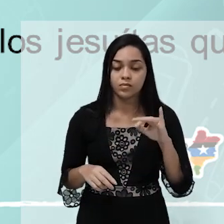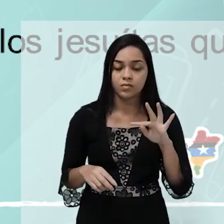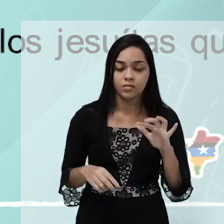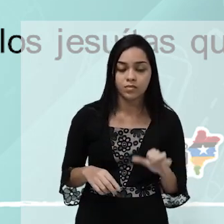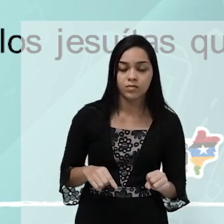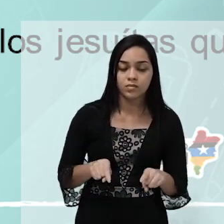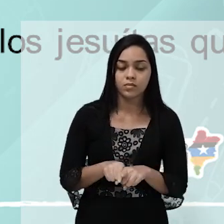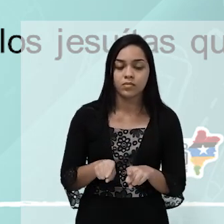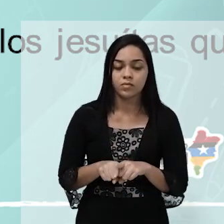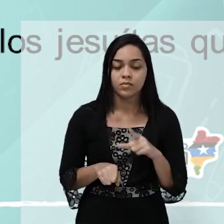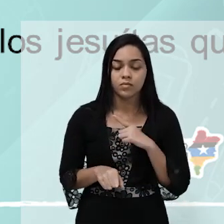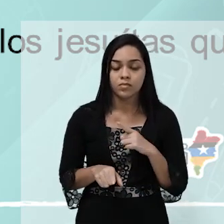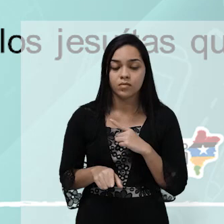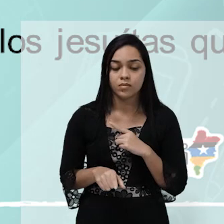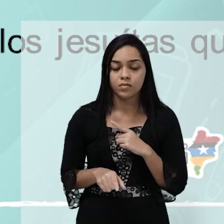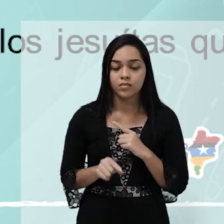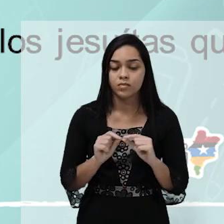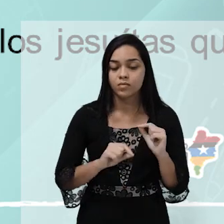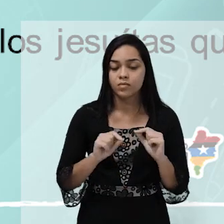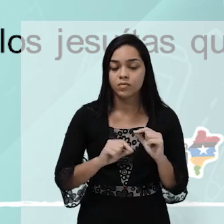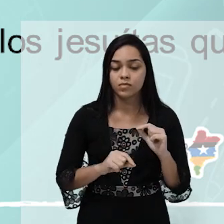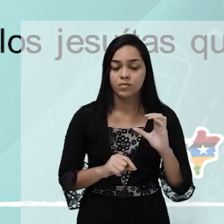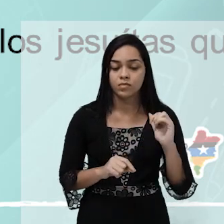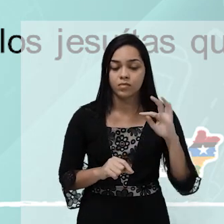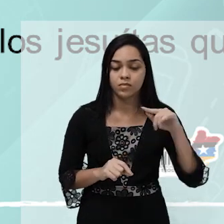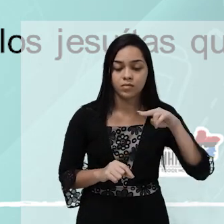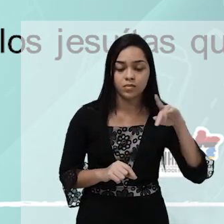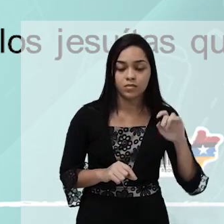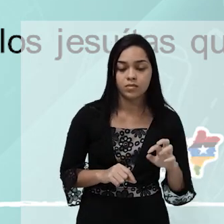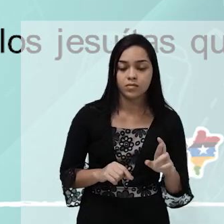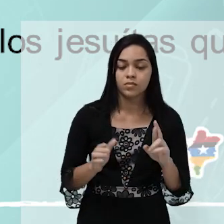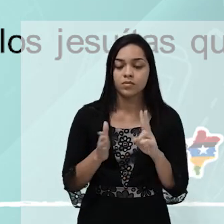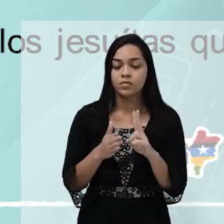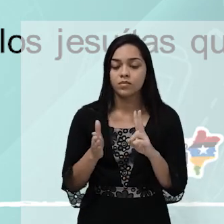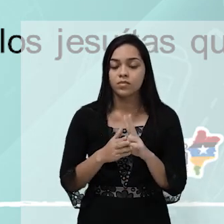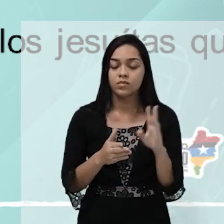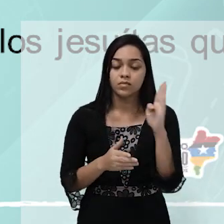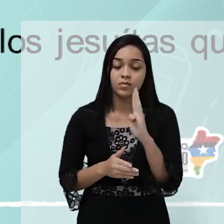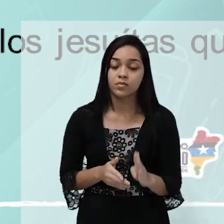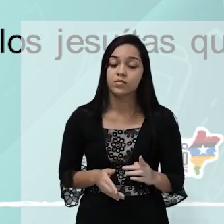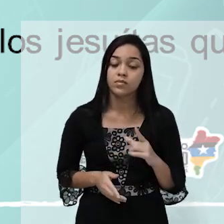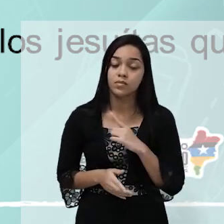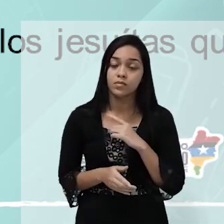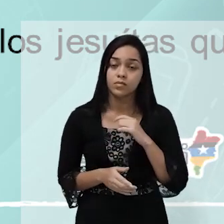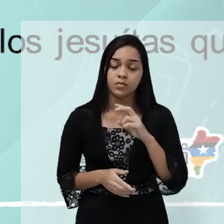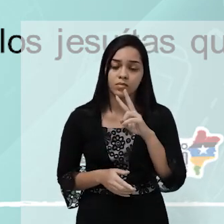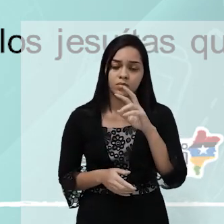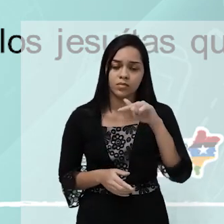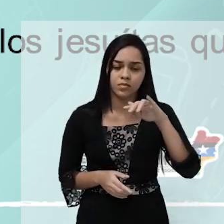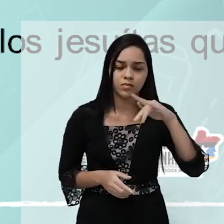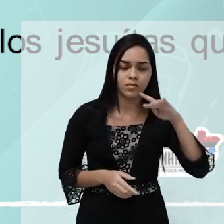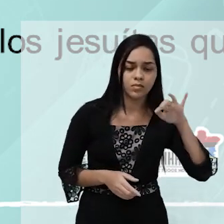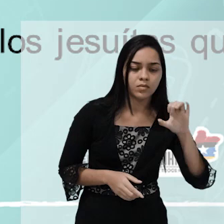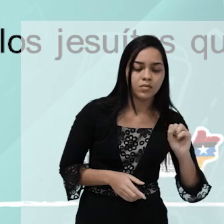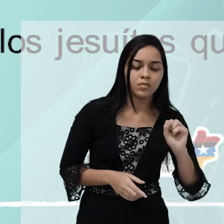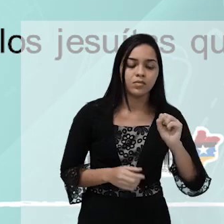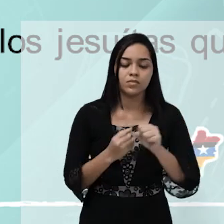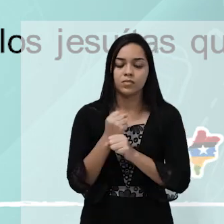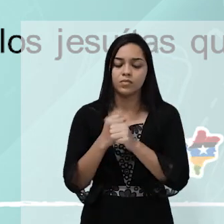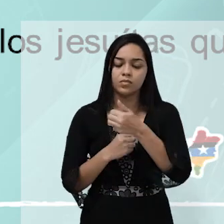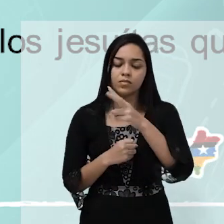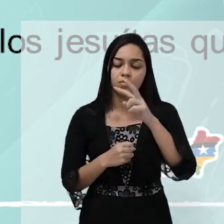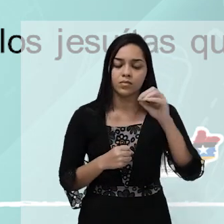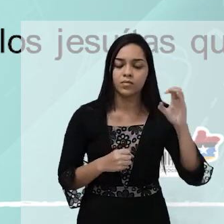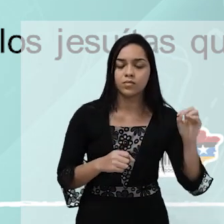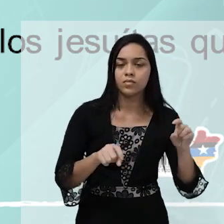religioso, foi escrita pelos jesuítas, tinha a função de catequizar os índios. Então, o quinhentismo vem de 1500, né? Temos a literatura